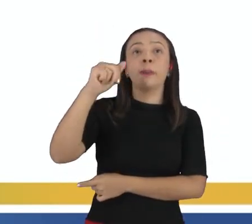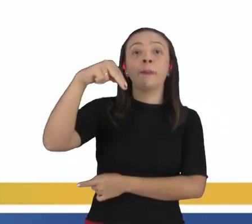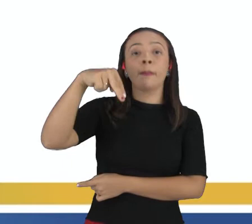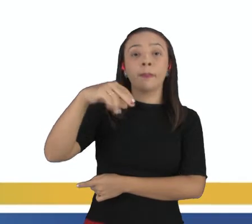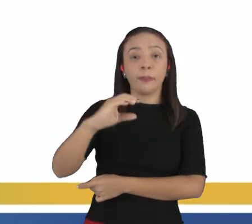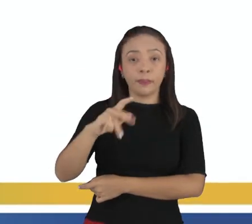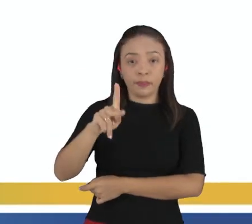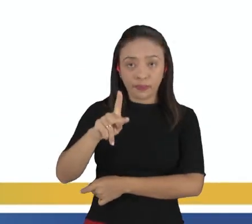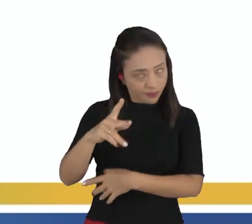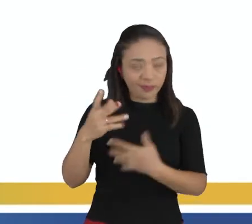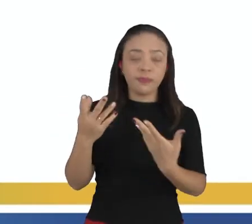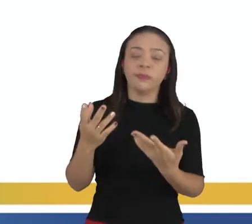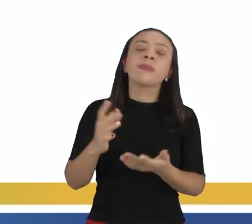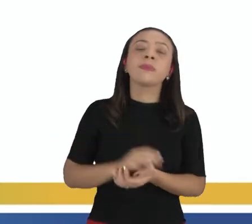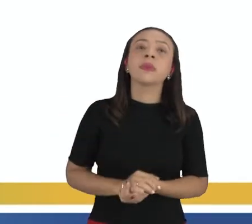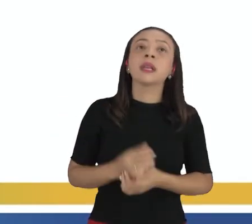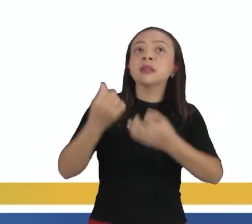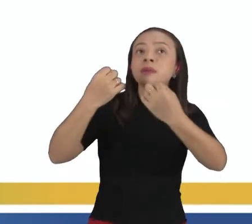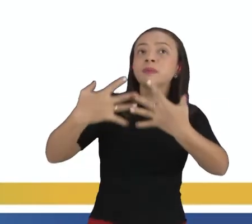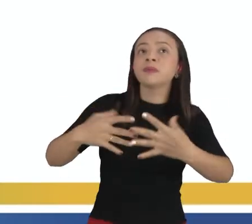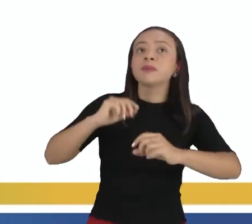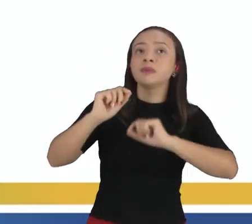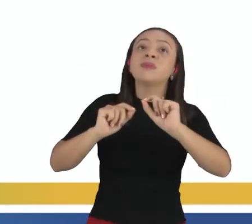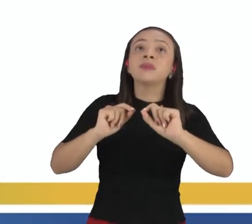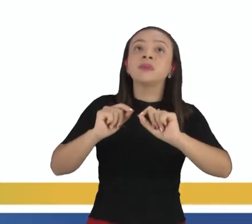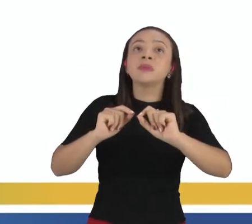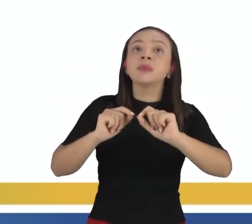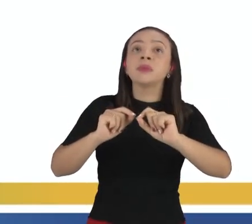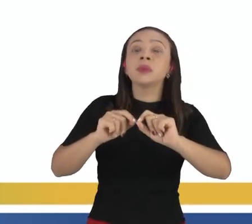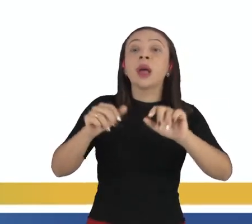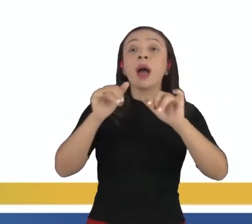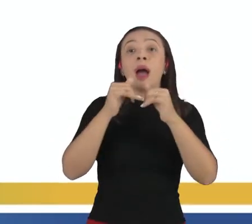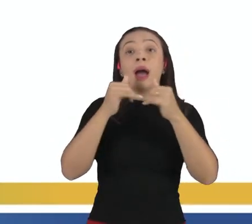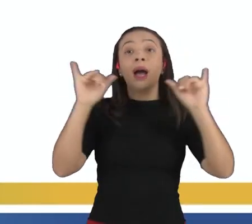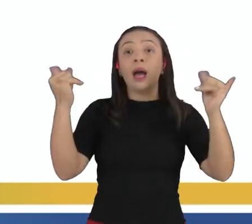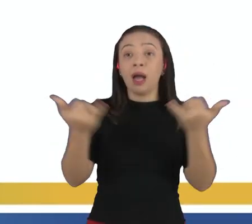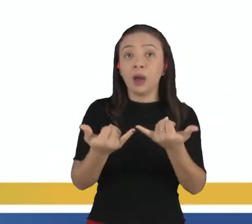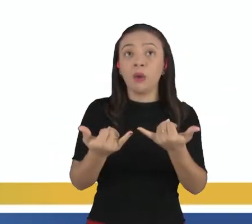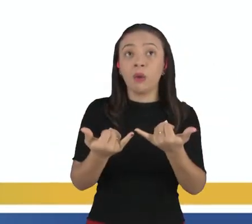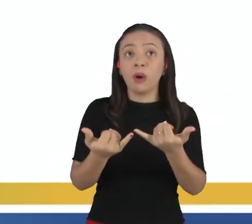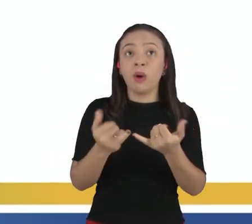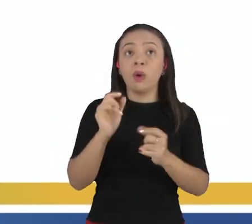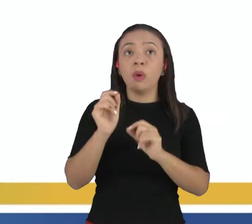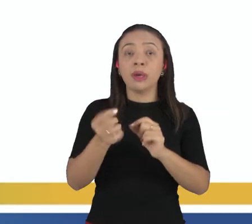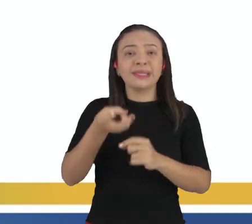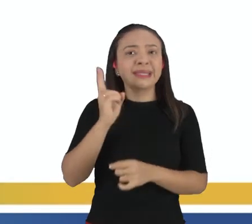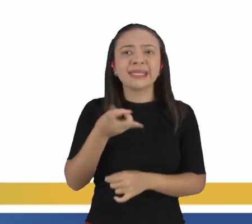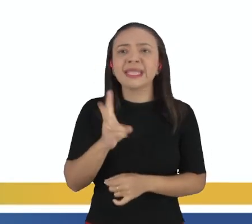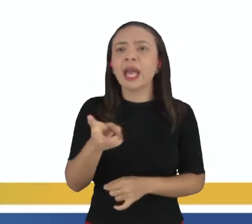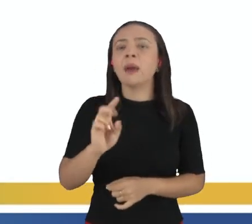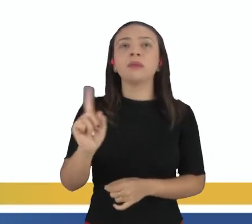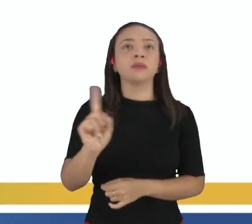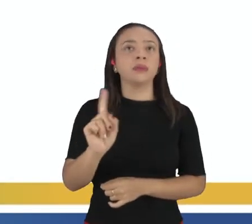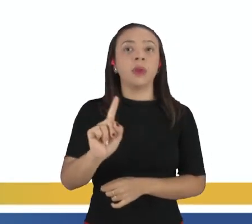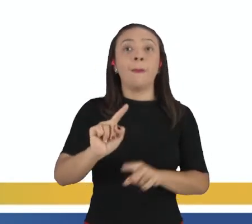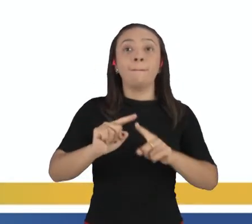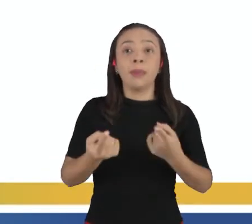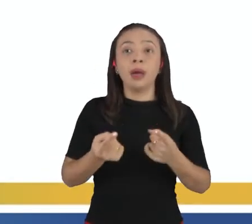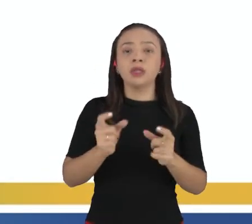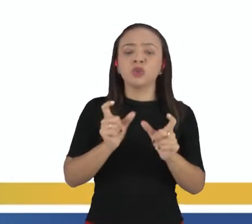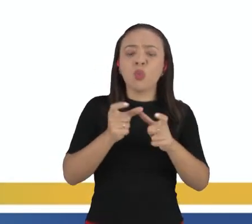a quântica, onde ele dizia que segundo o qual a energia não seria emitida continuamente, mas em